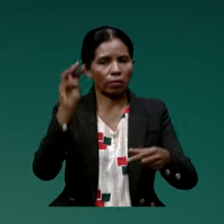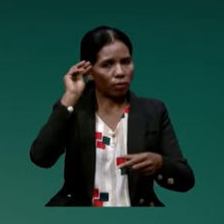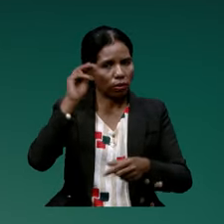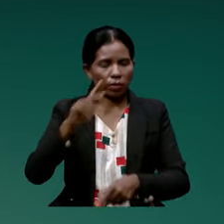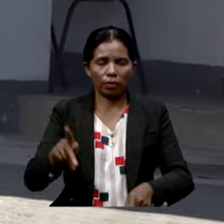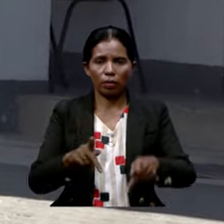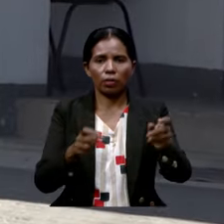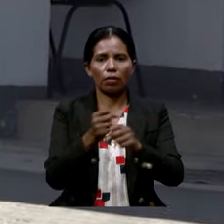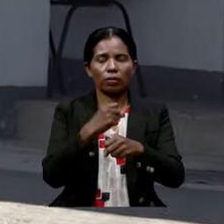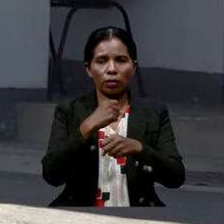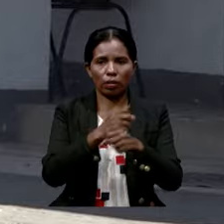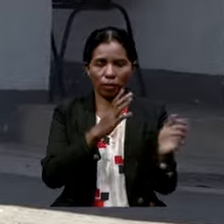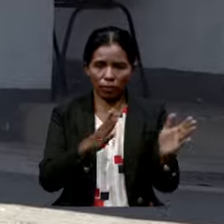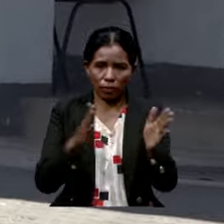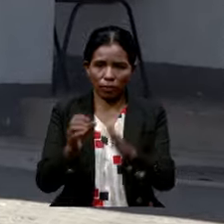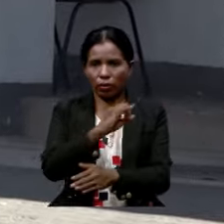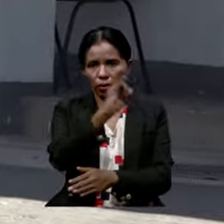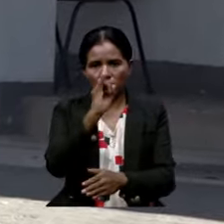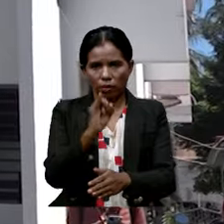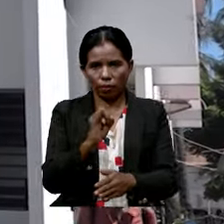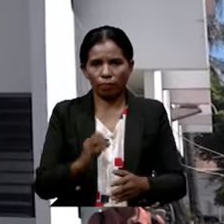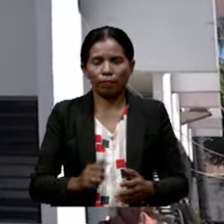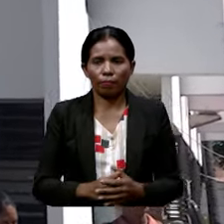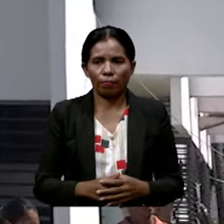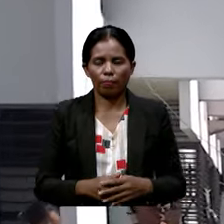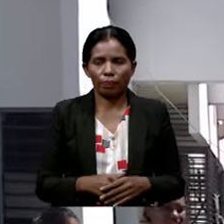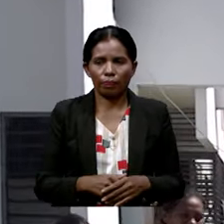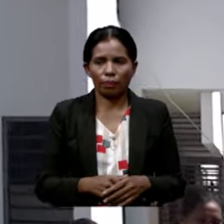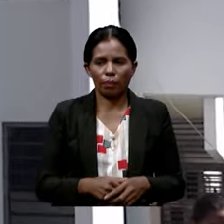Público, orihalo processo investigação. Equipa cobertura, GMN.